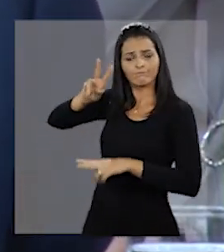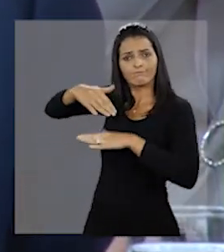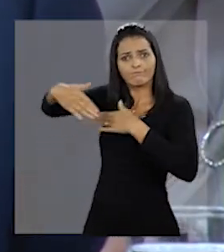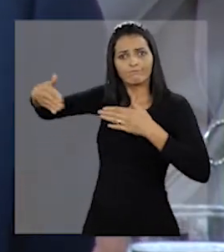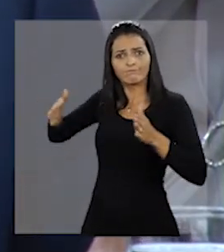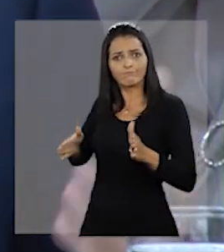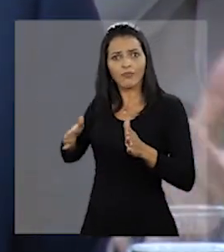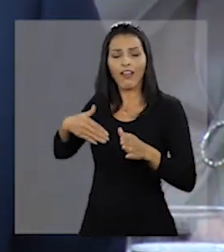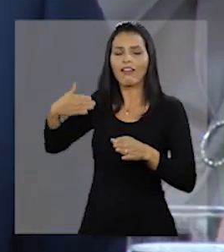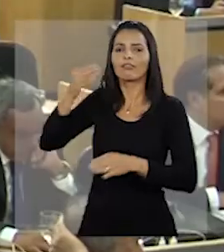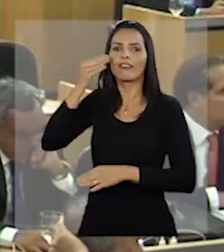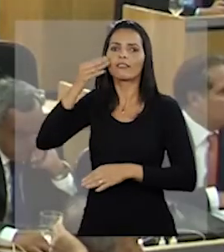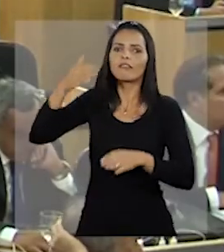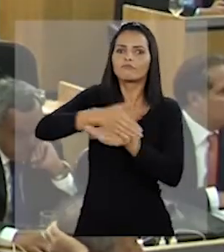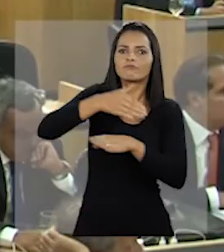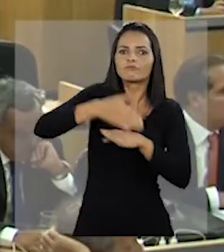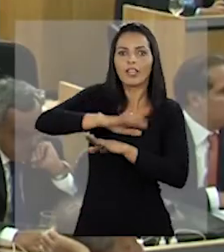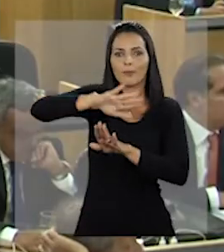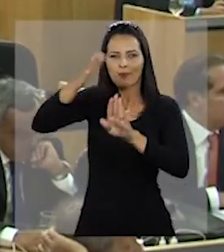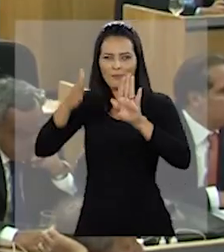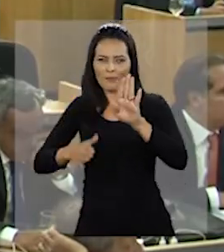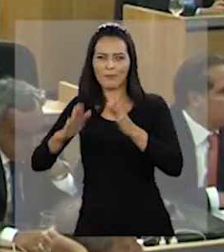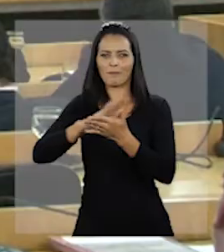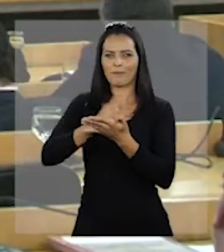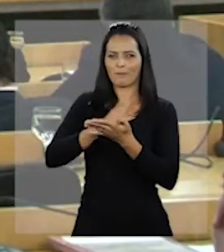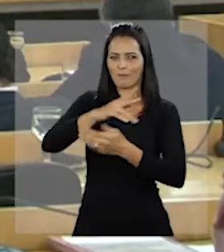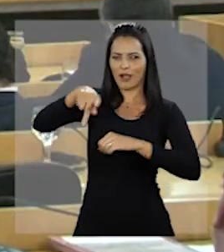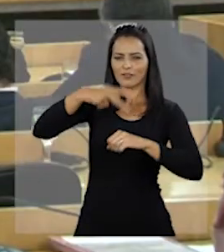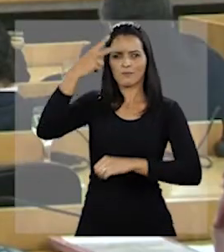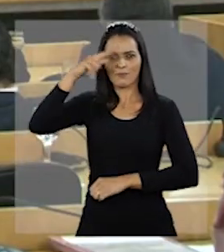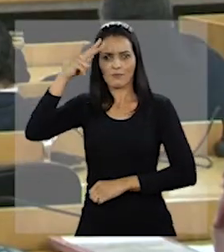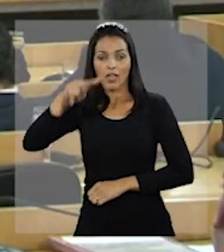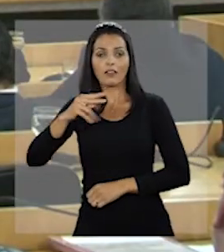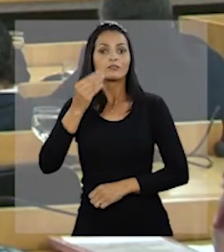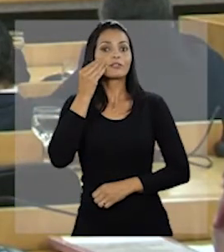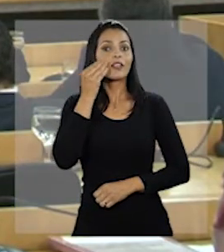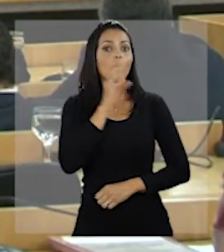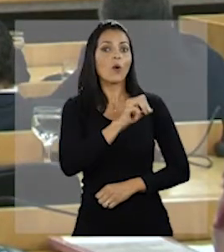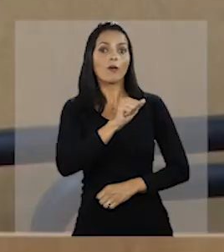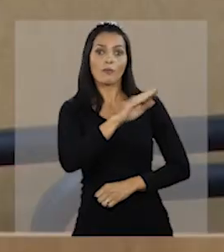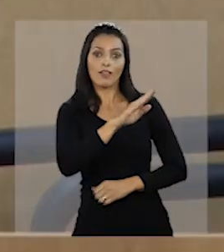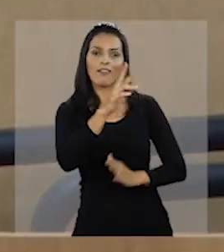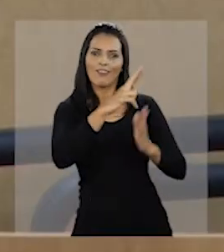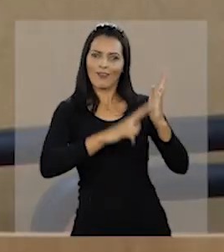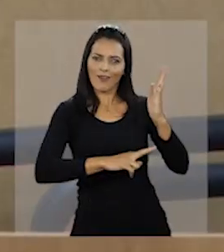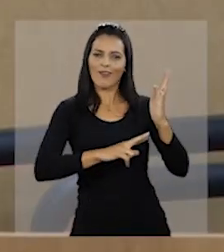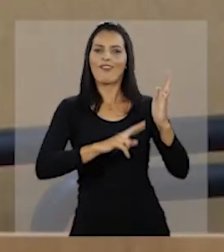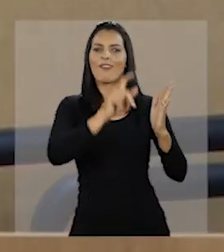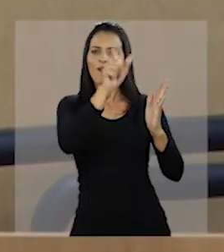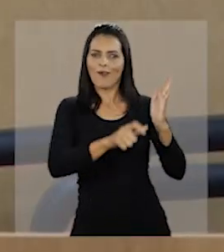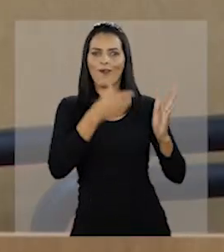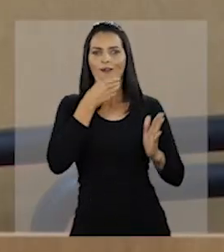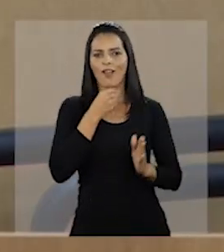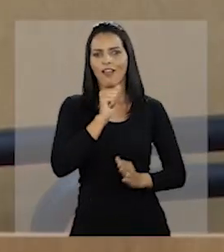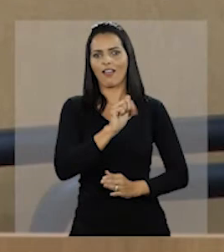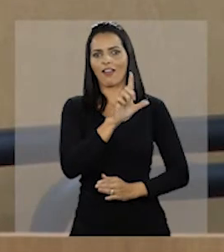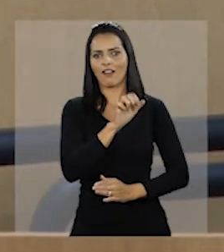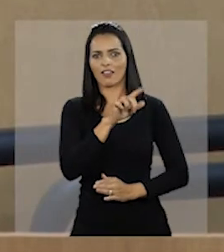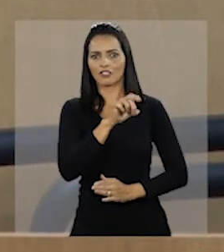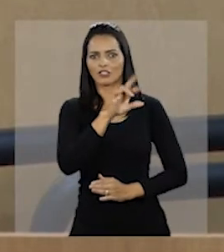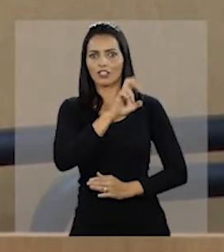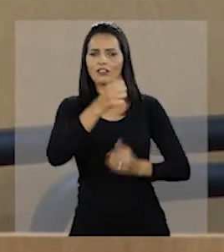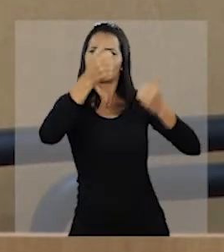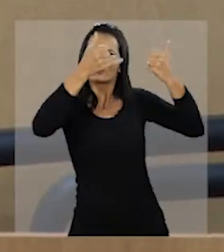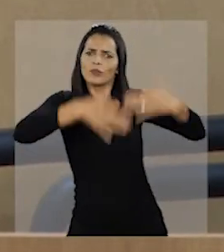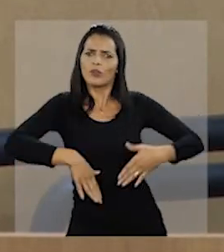com o México, foi tomada pelo Conselho Pleno da OAB. O relator da proposta, conselheiro Alexandre Dantas, destacou em seu